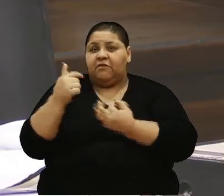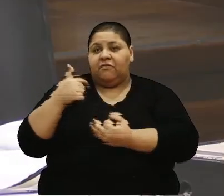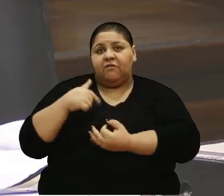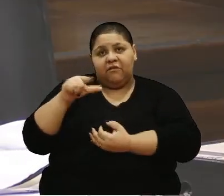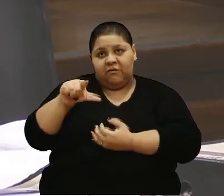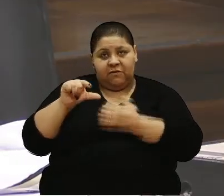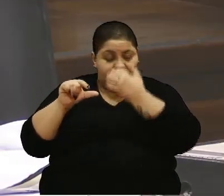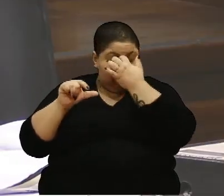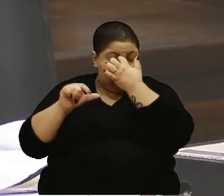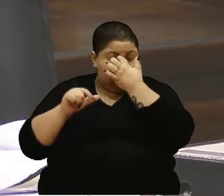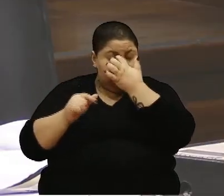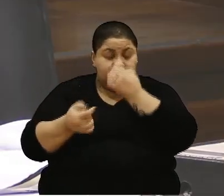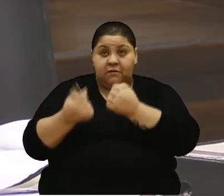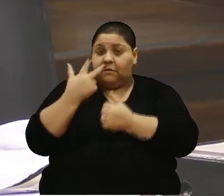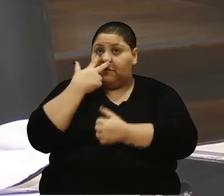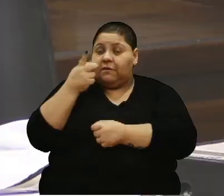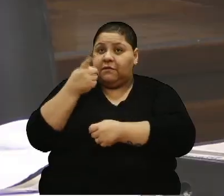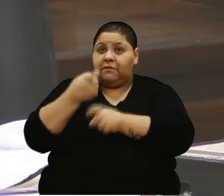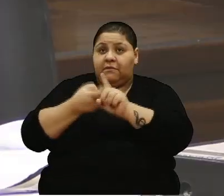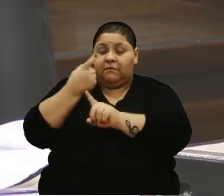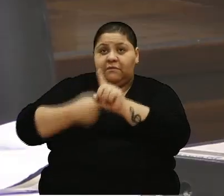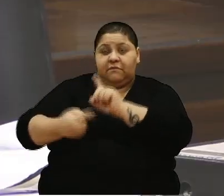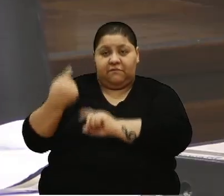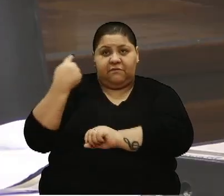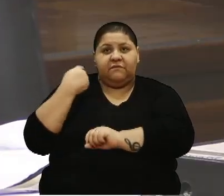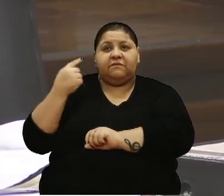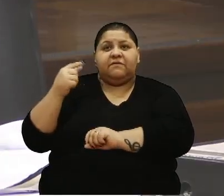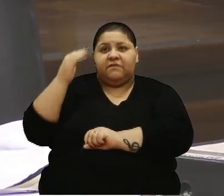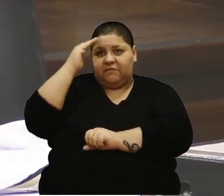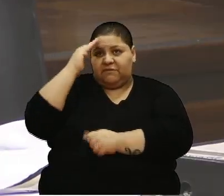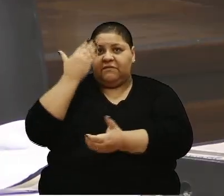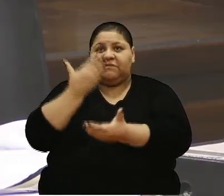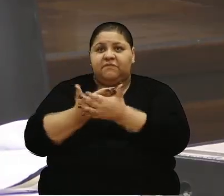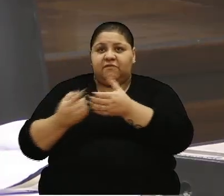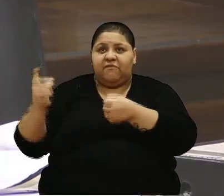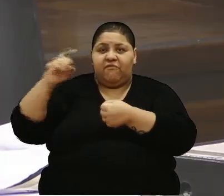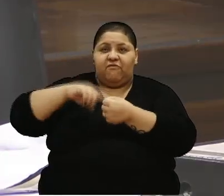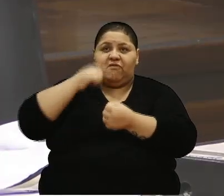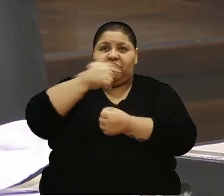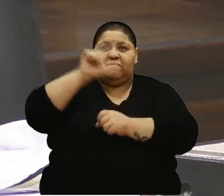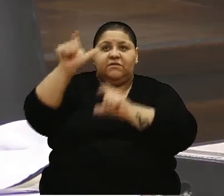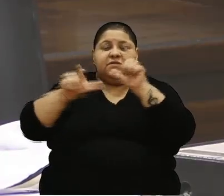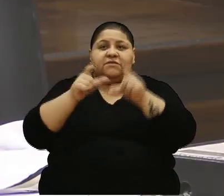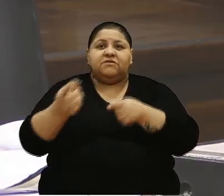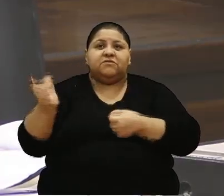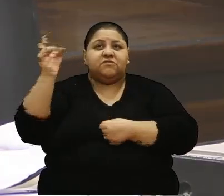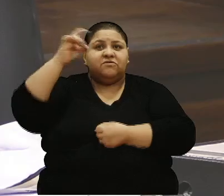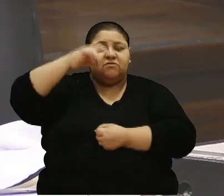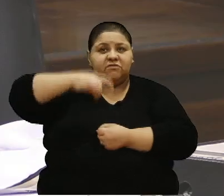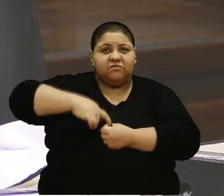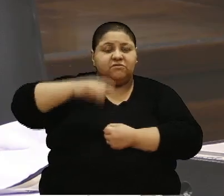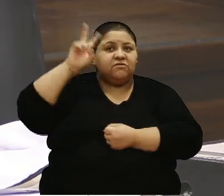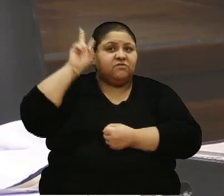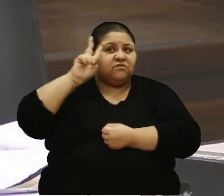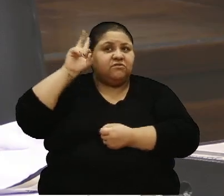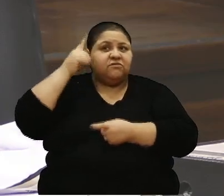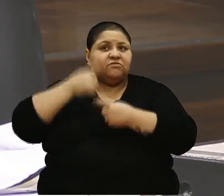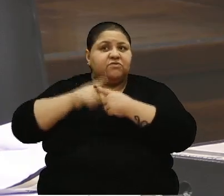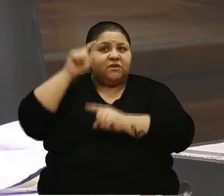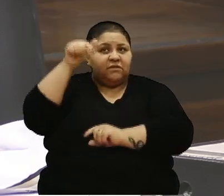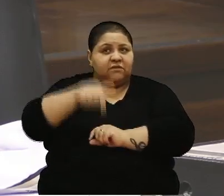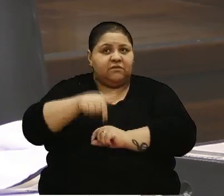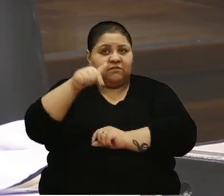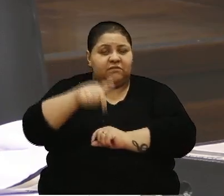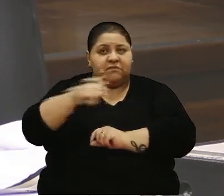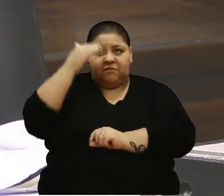decisão muito parecida com a do senhor mês passado e tenho a certeza que o senhor vai voltar outra pessoa. Eu voltei aqui lembrando por que eu estou aqui. E